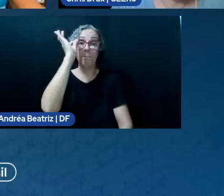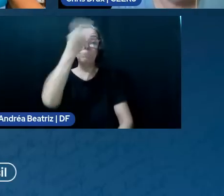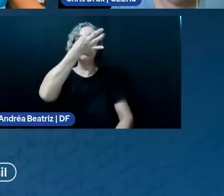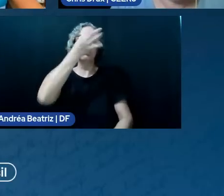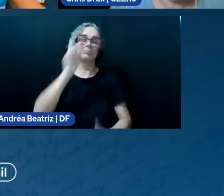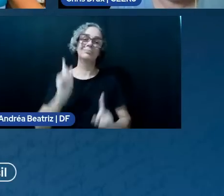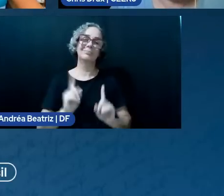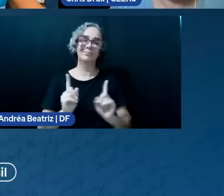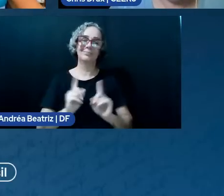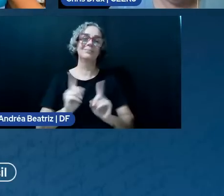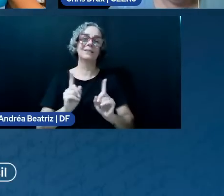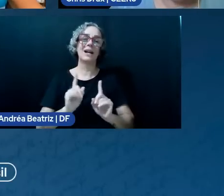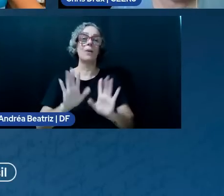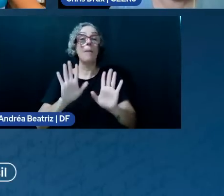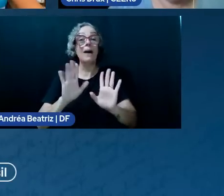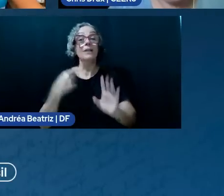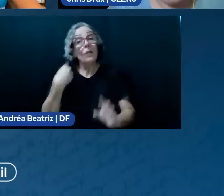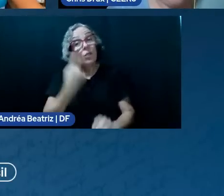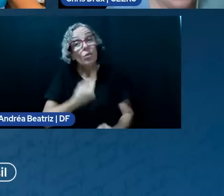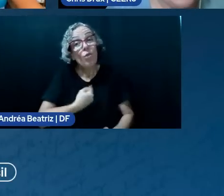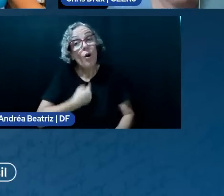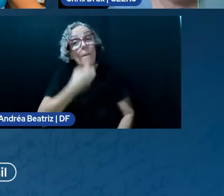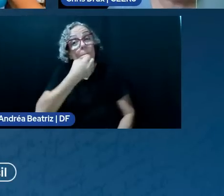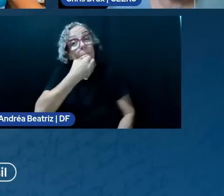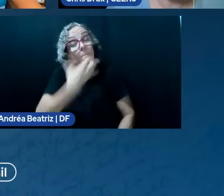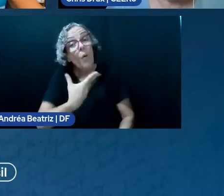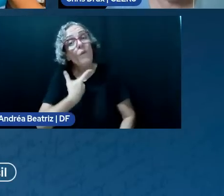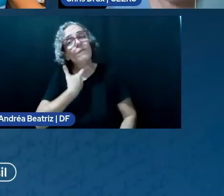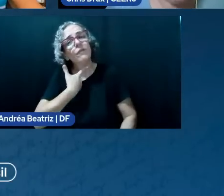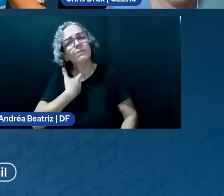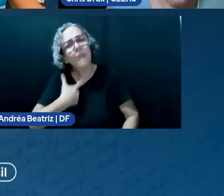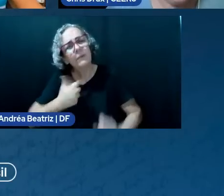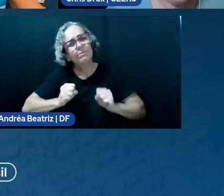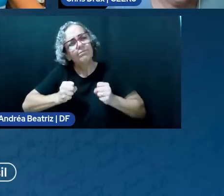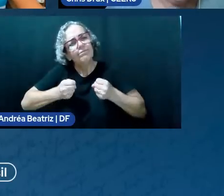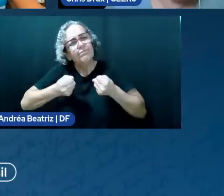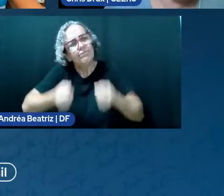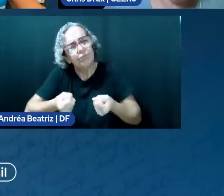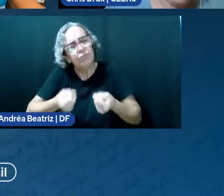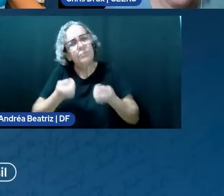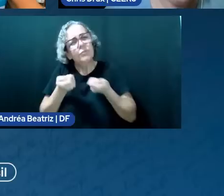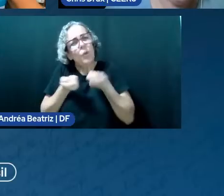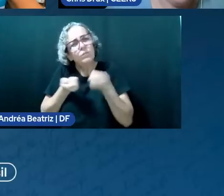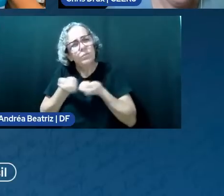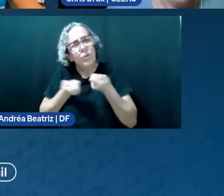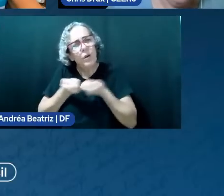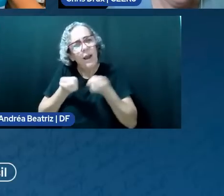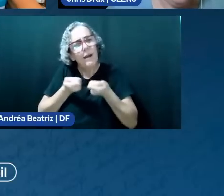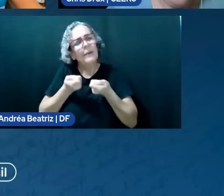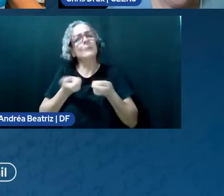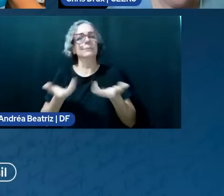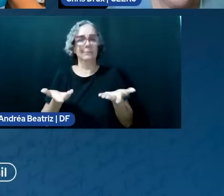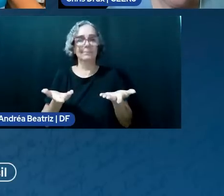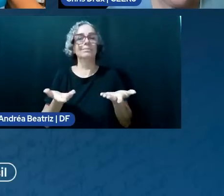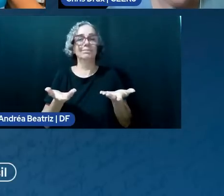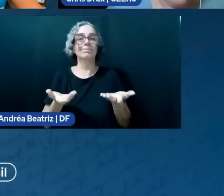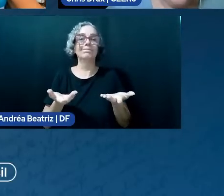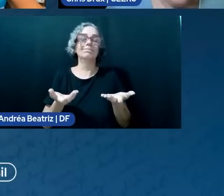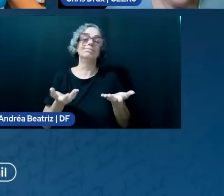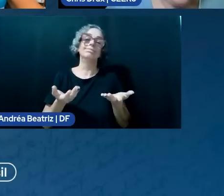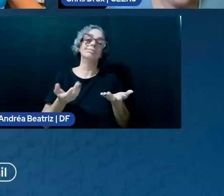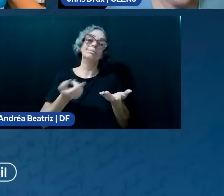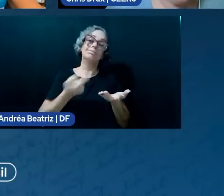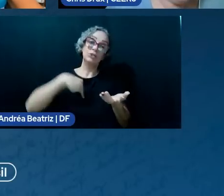nossa vontade domada para prosseguirmos no bem, né? Na tentativa do